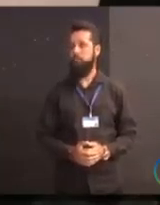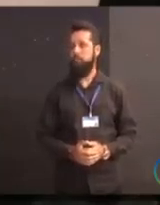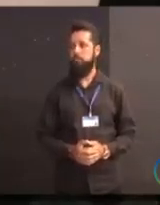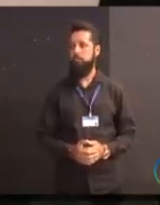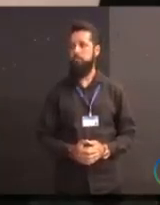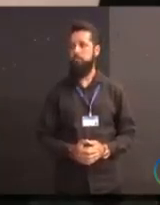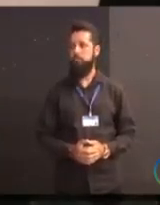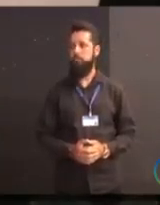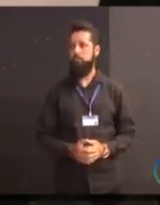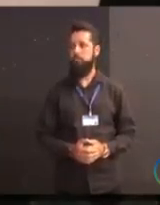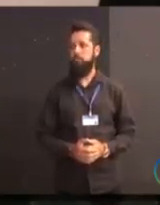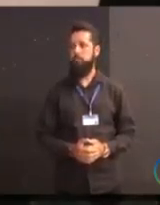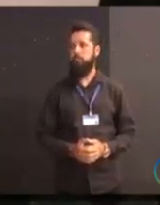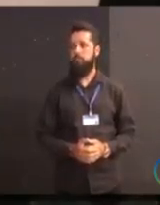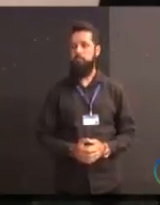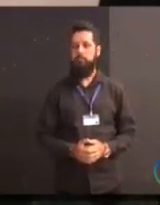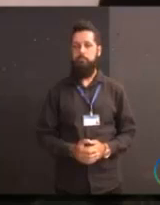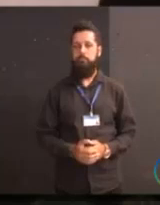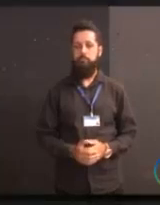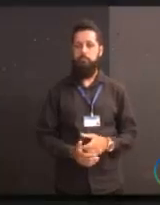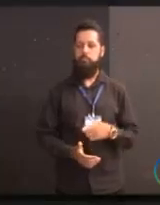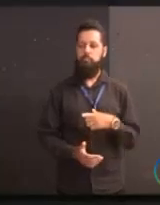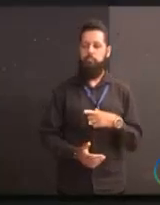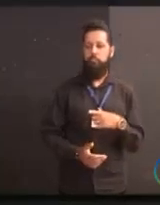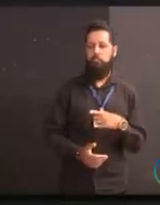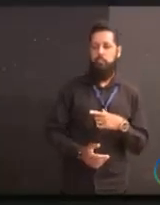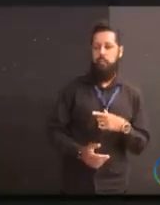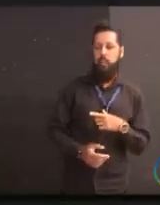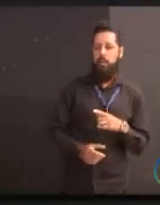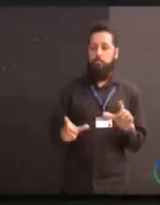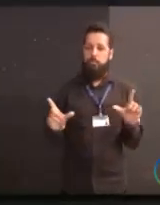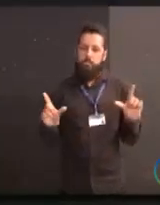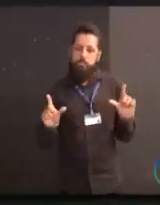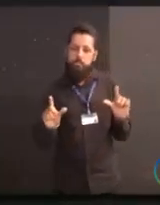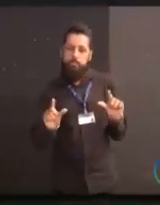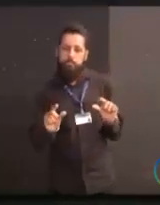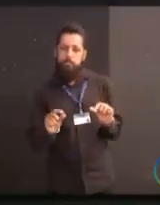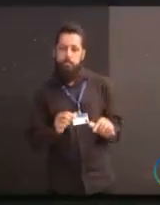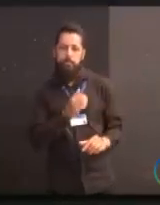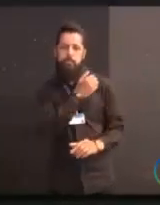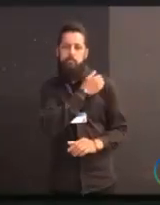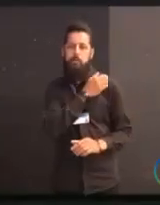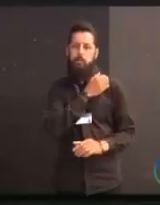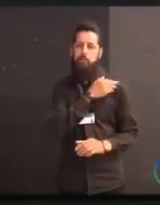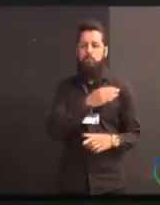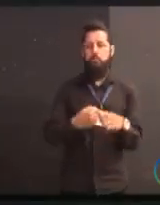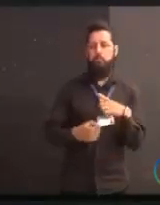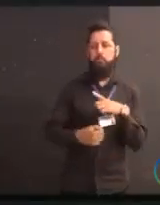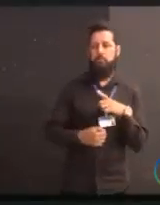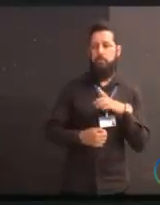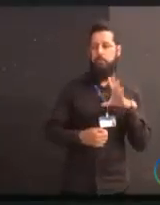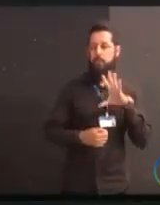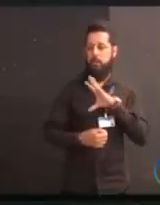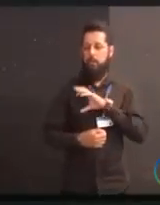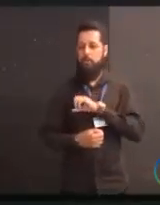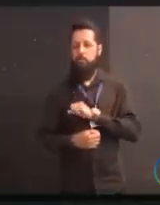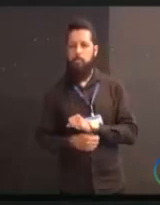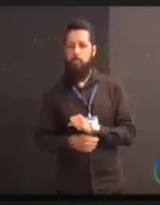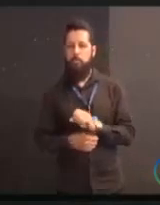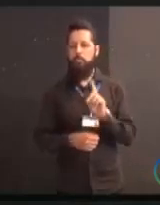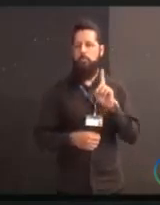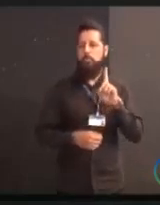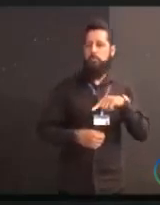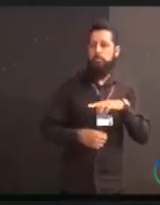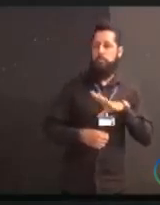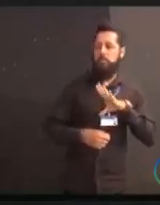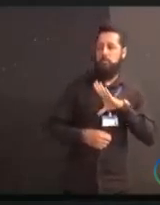Seja menos preconceito, seja mais amor no peito. Seja amor,